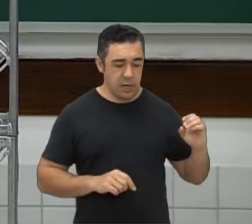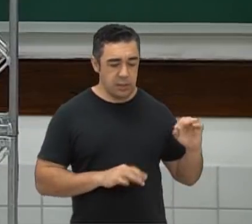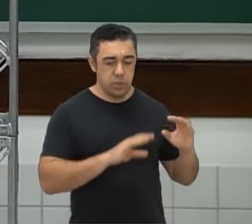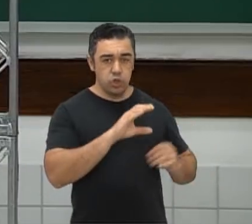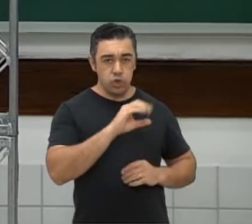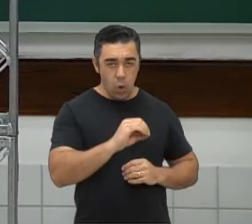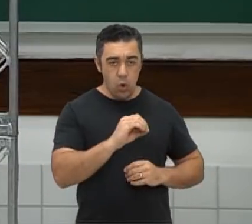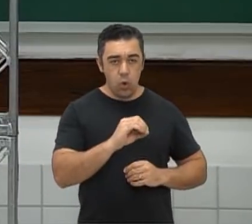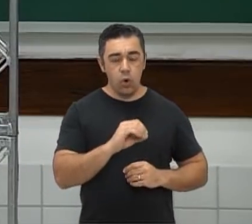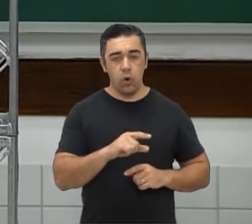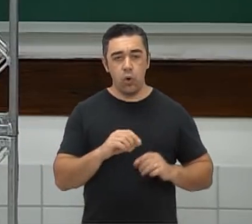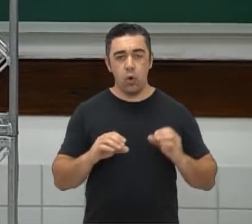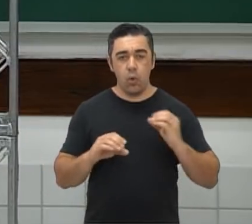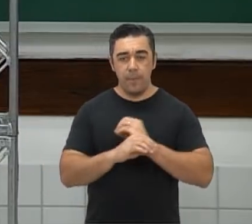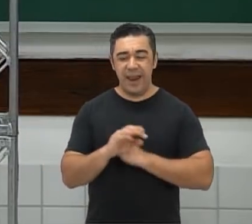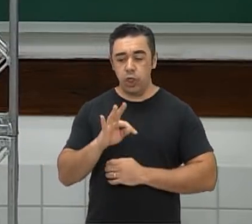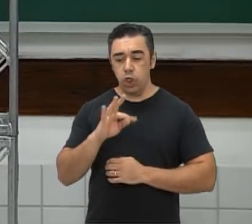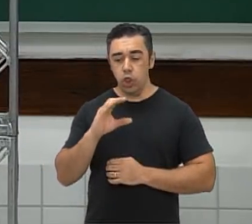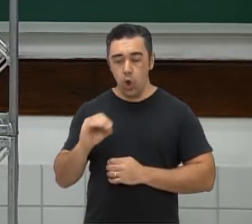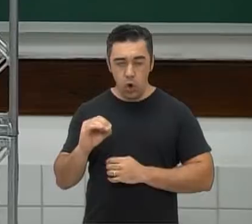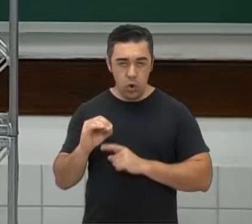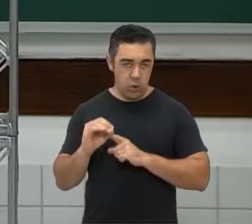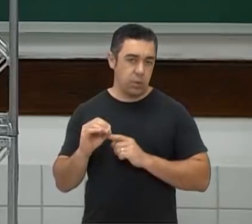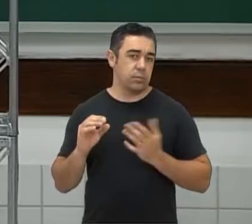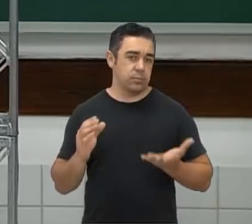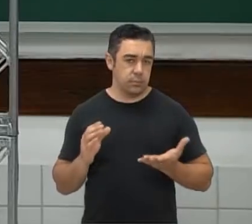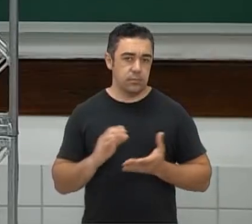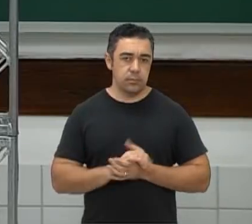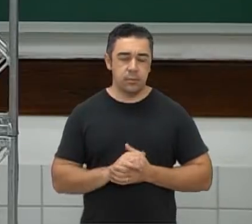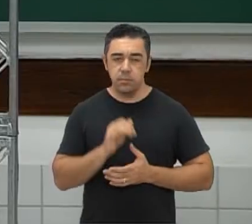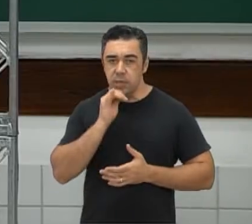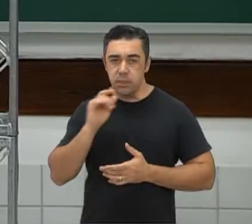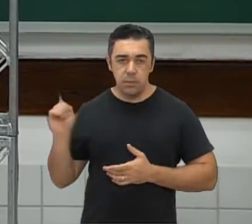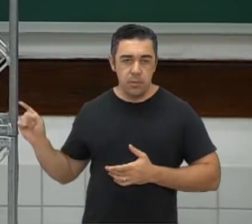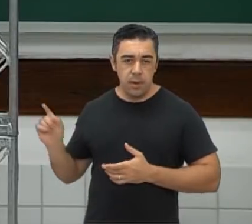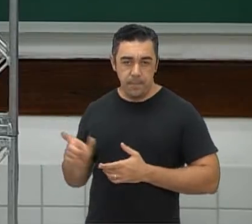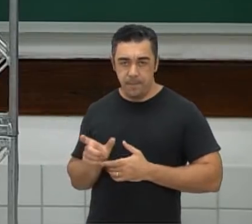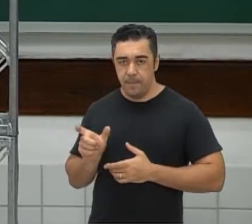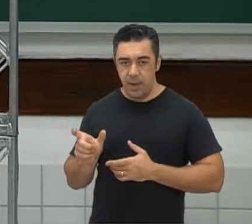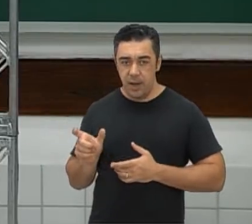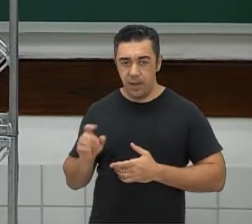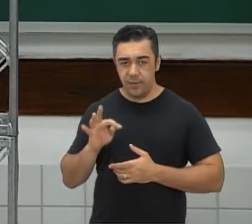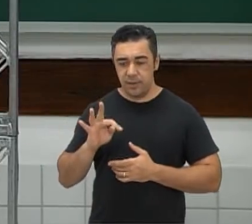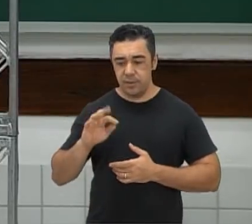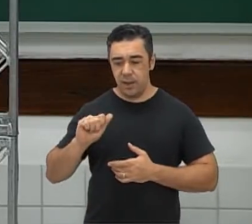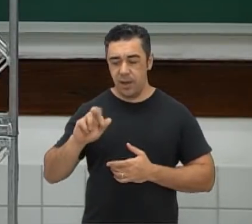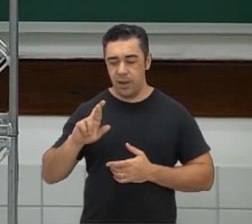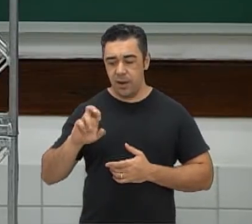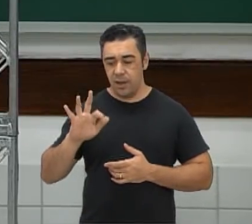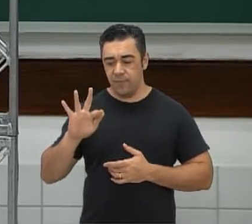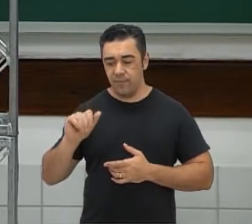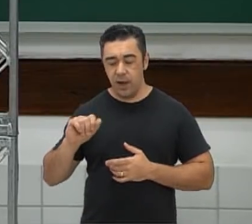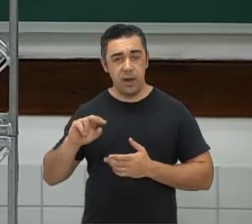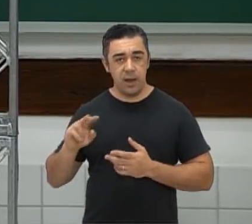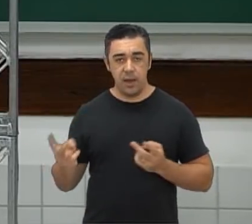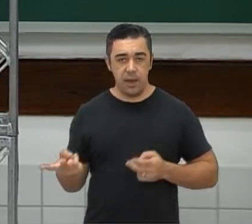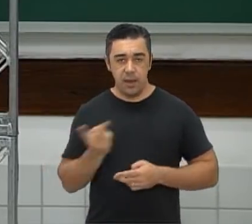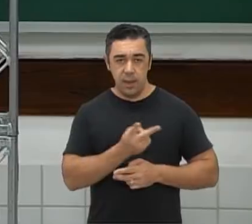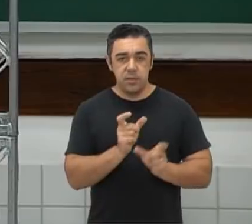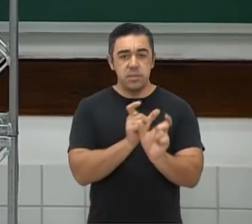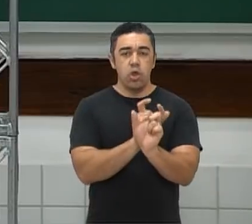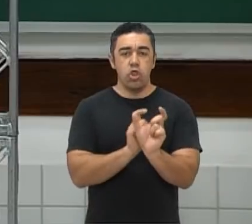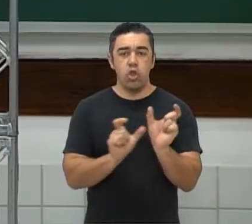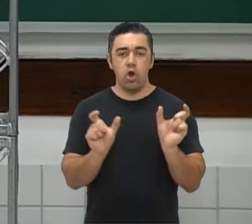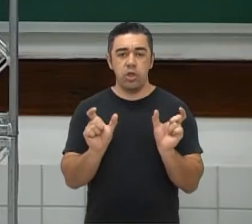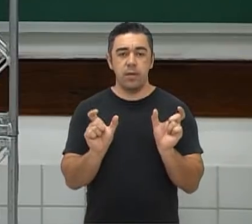uma palavra que seja um substantivo feminino, por exemplo, a palavra tarefa, né, que tarefa, inclusive, é sinônimo de exercício, e eu